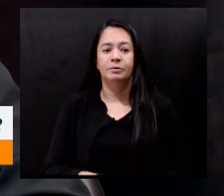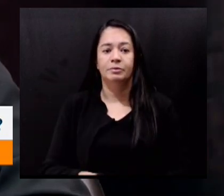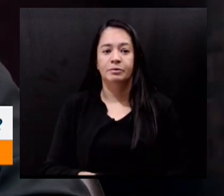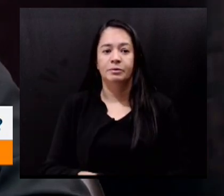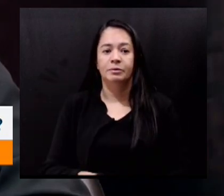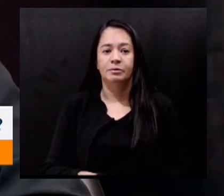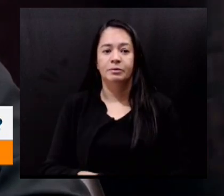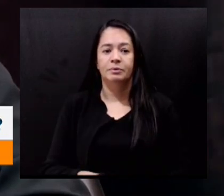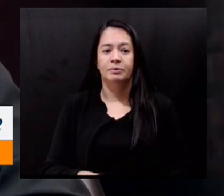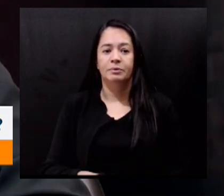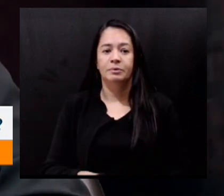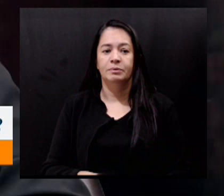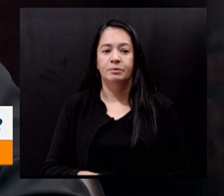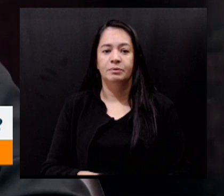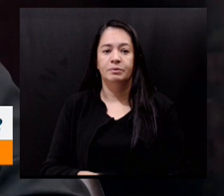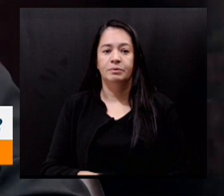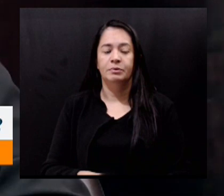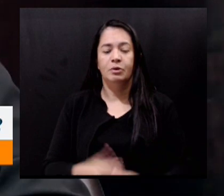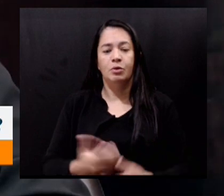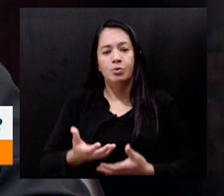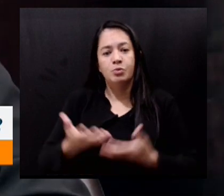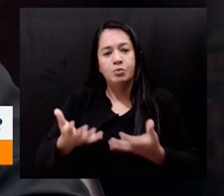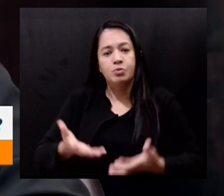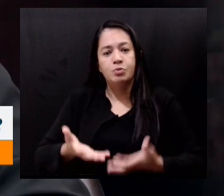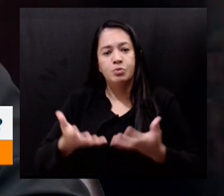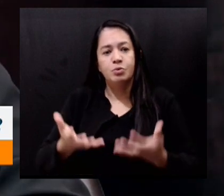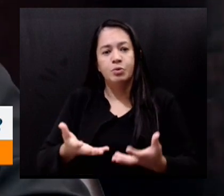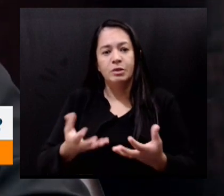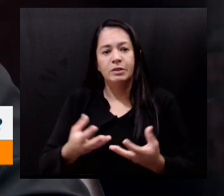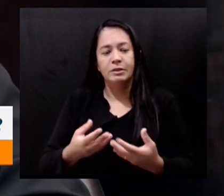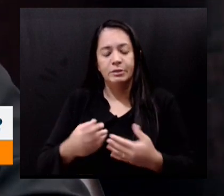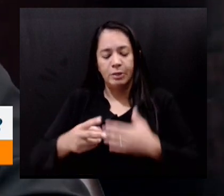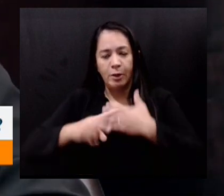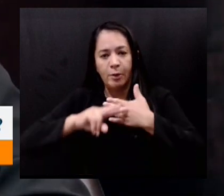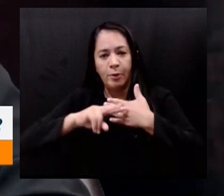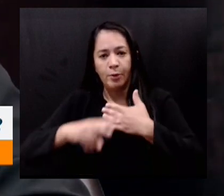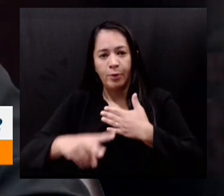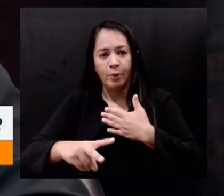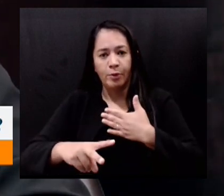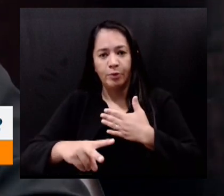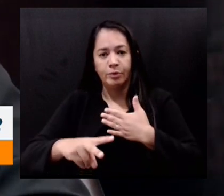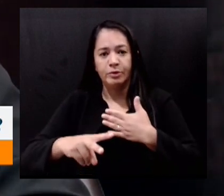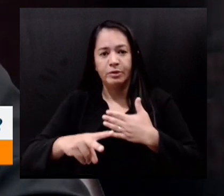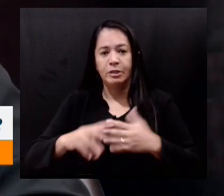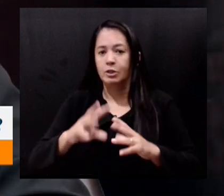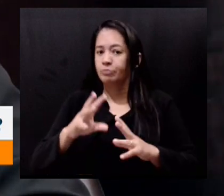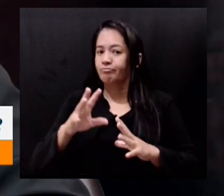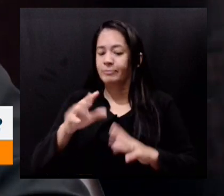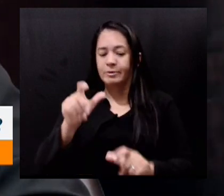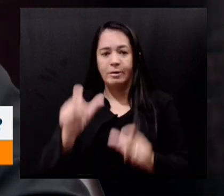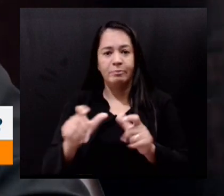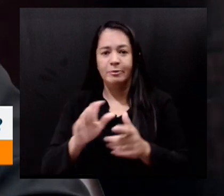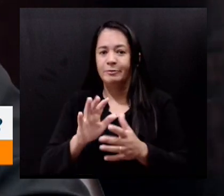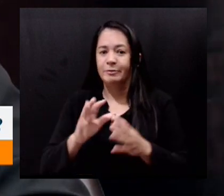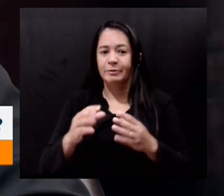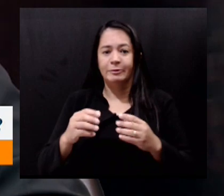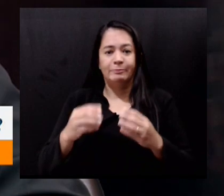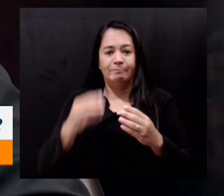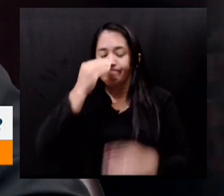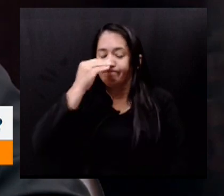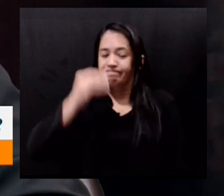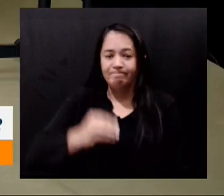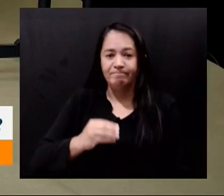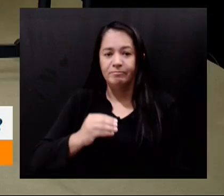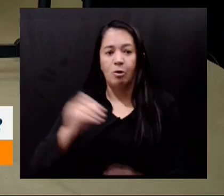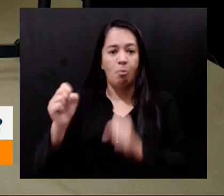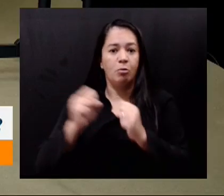é um estímulo que desencadeia, que desestabiliza totalmente uma pessoa, né, que tem um poder destrutivo, emocionalmente